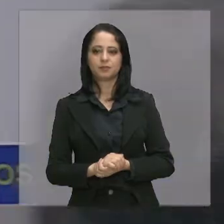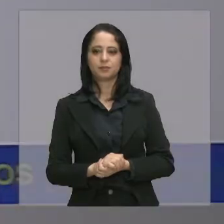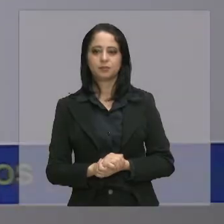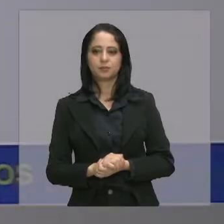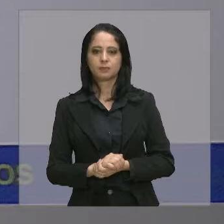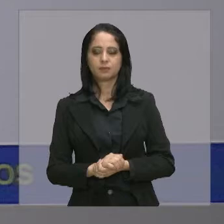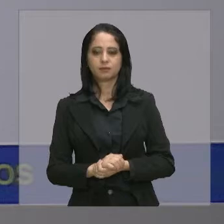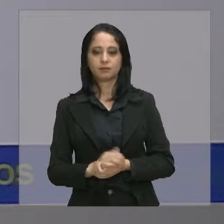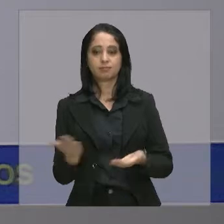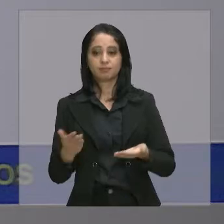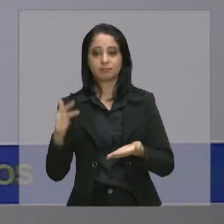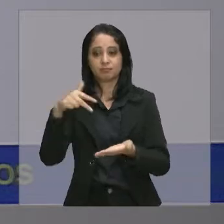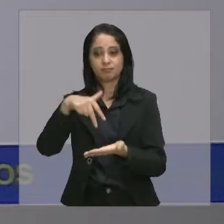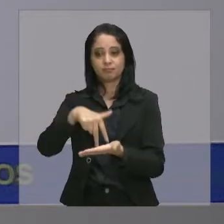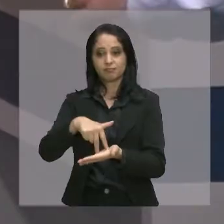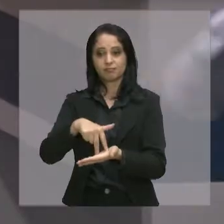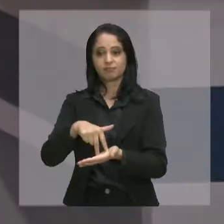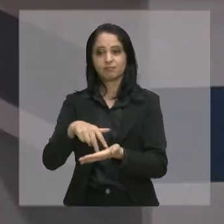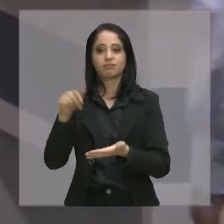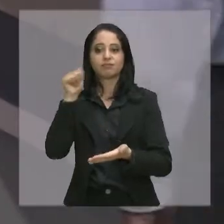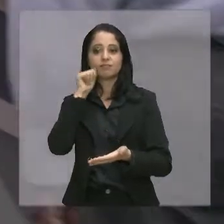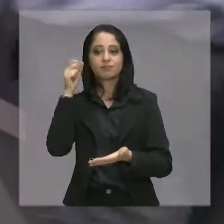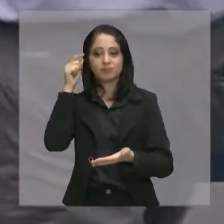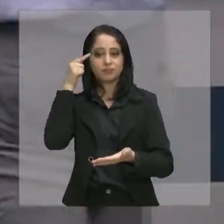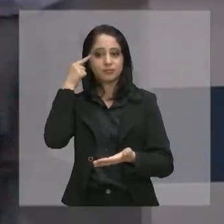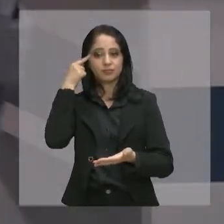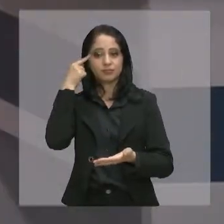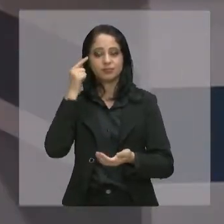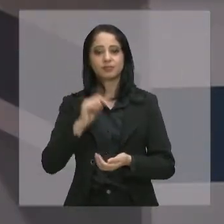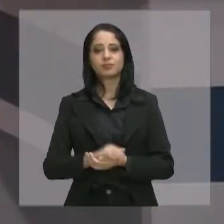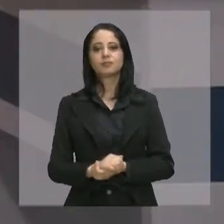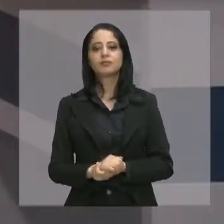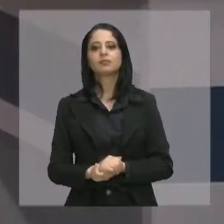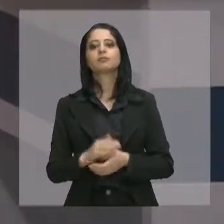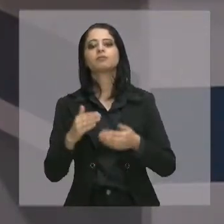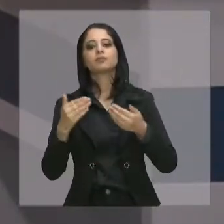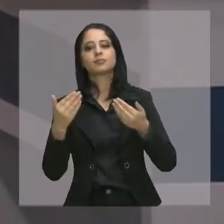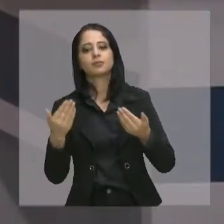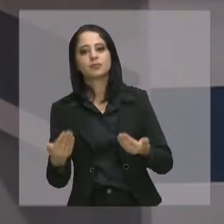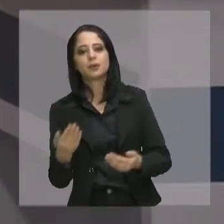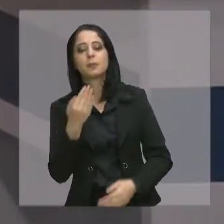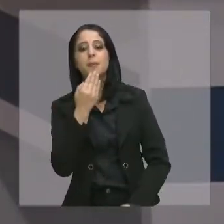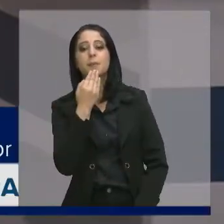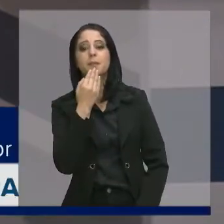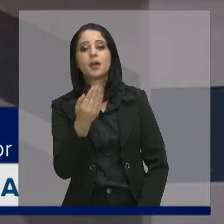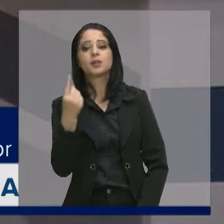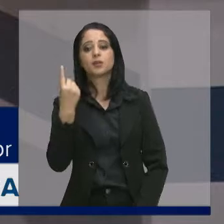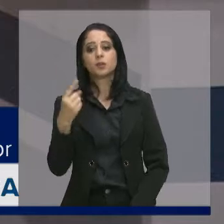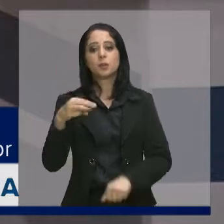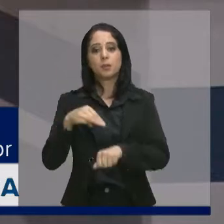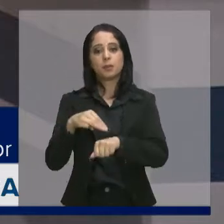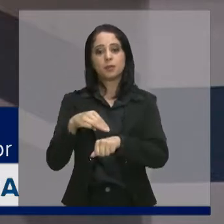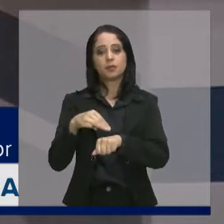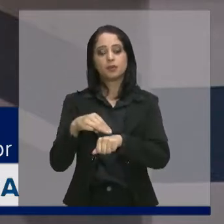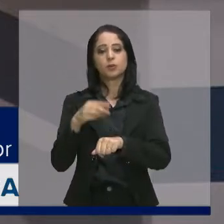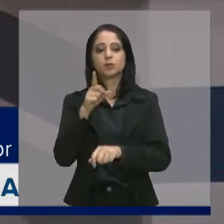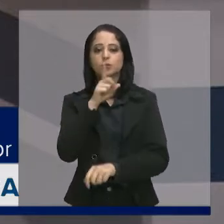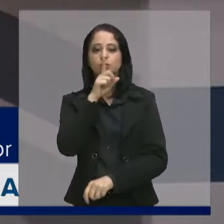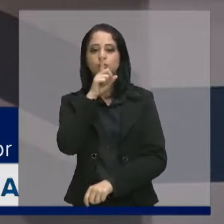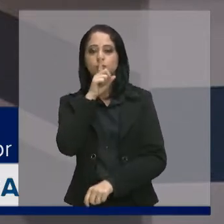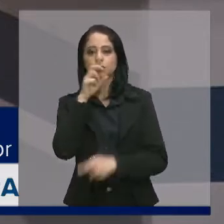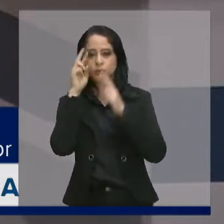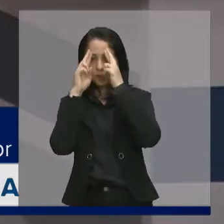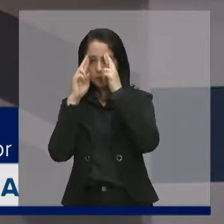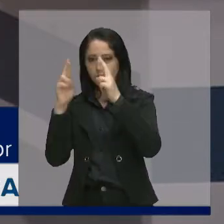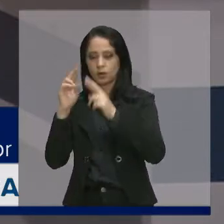Com a palavra, a vereadora Amélia Naomi. Senhor presidente, para pedir 1 minuto de silêncio para